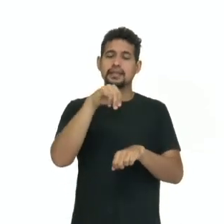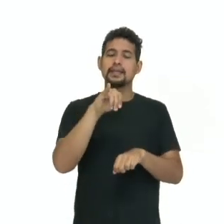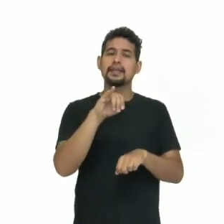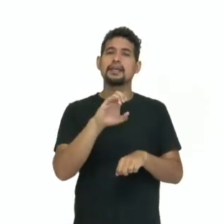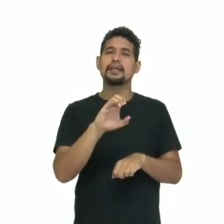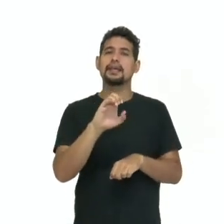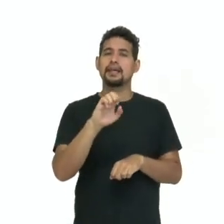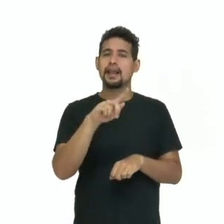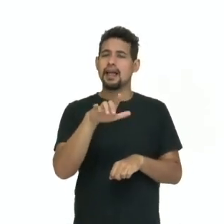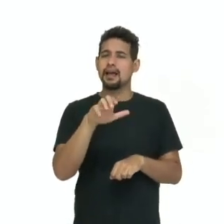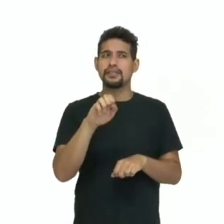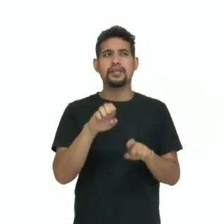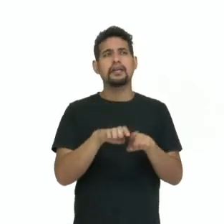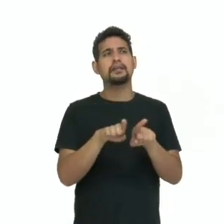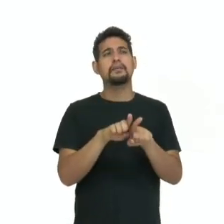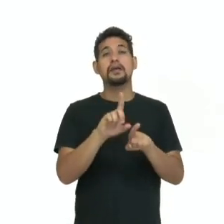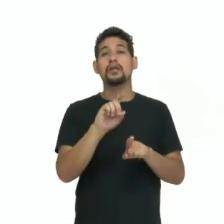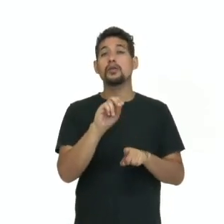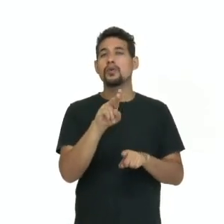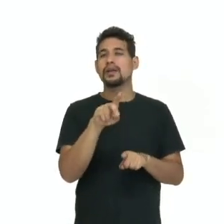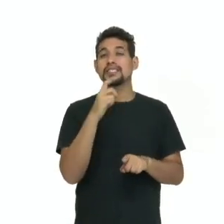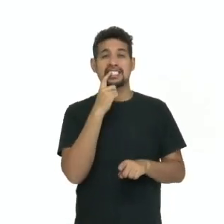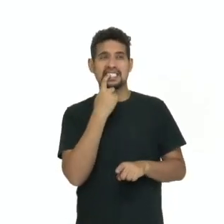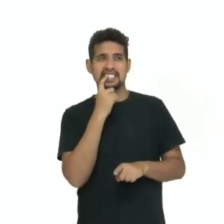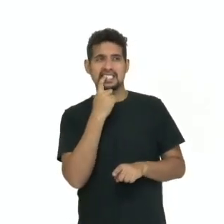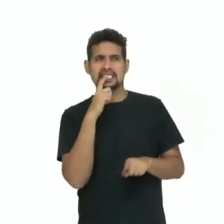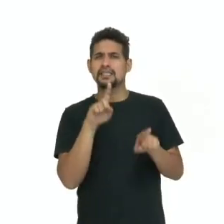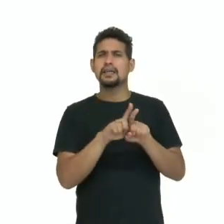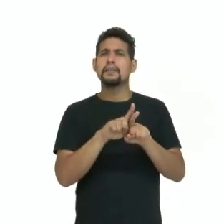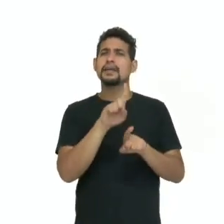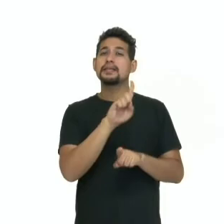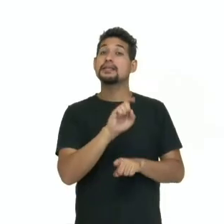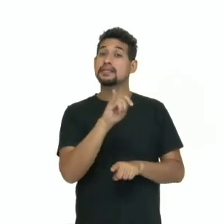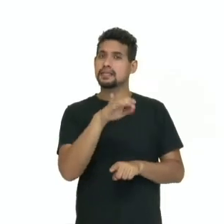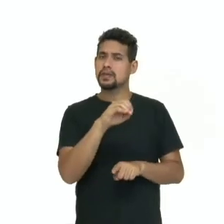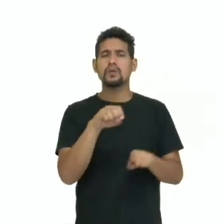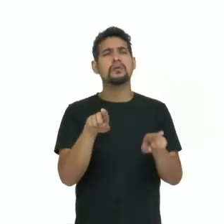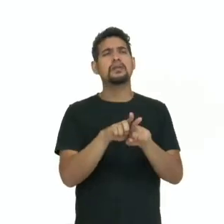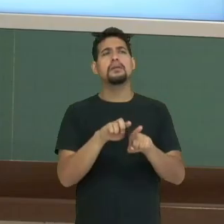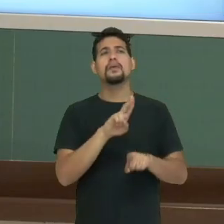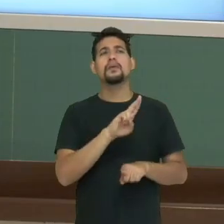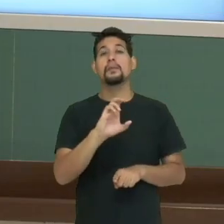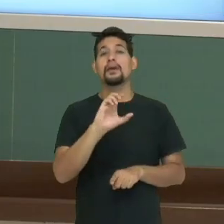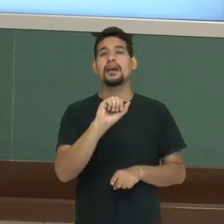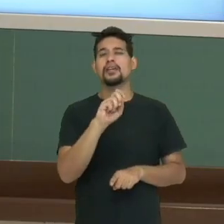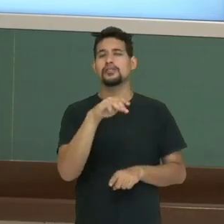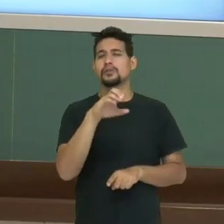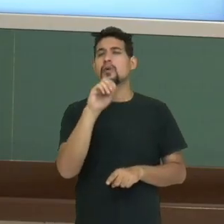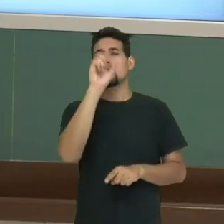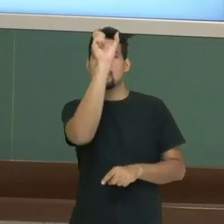níquel, douração para ouro, zincagem para zinco e cadmiação para cádmio.